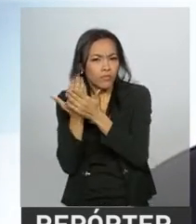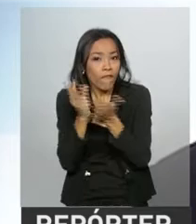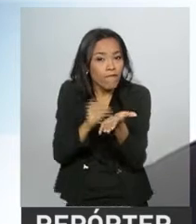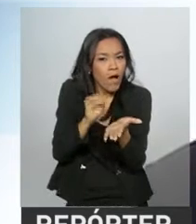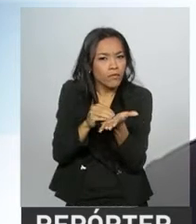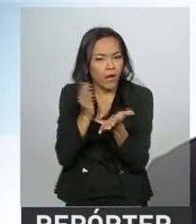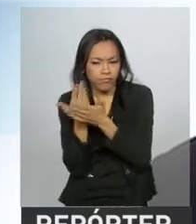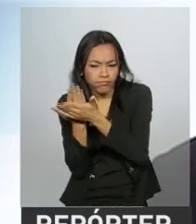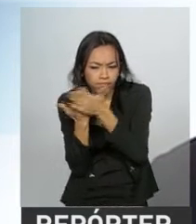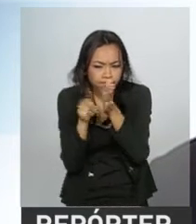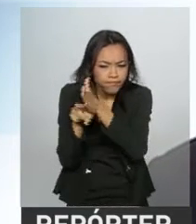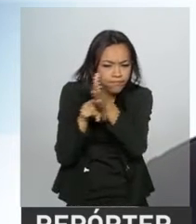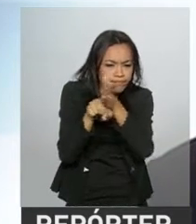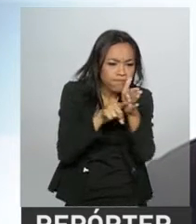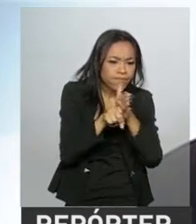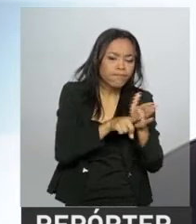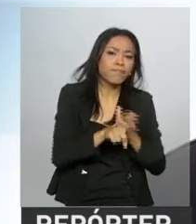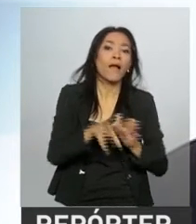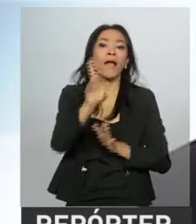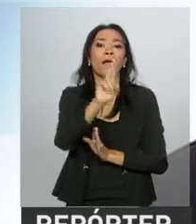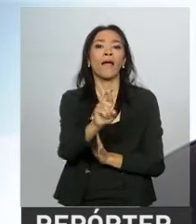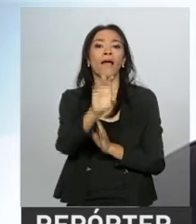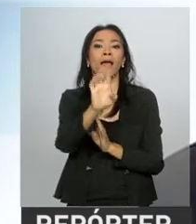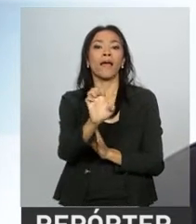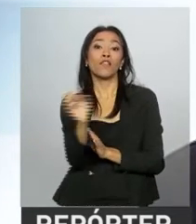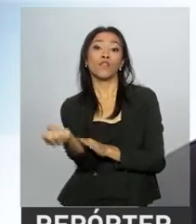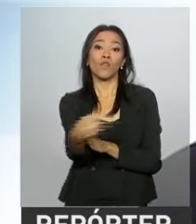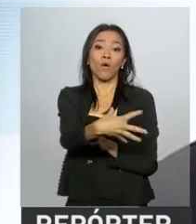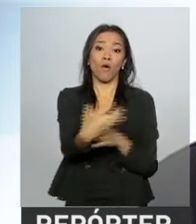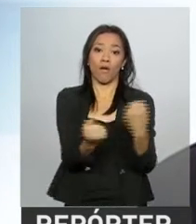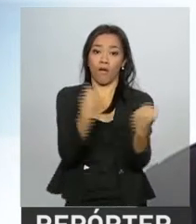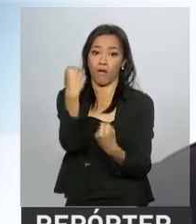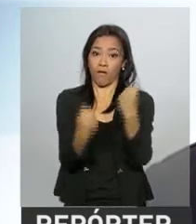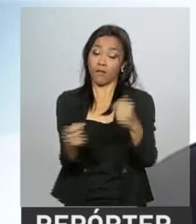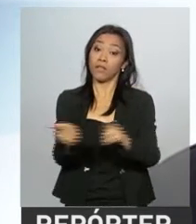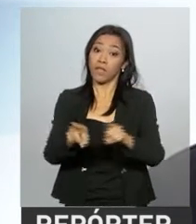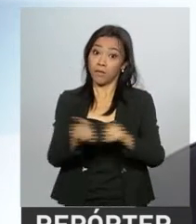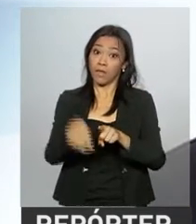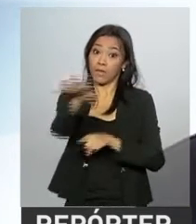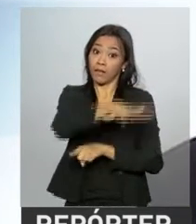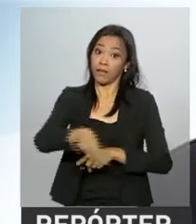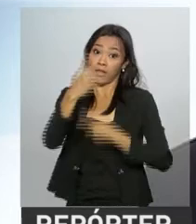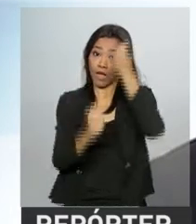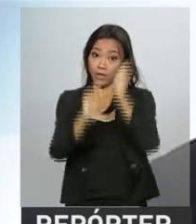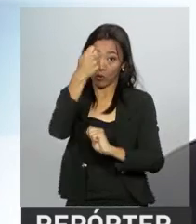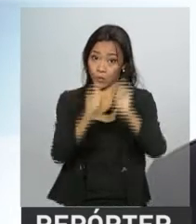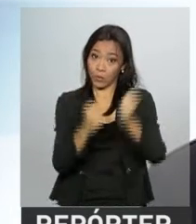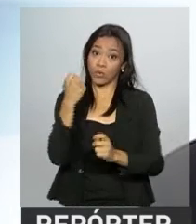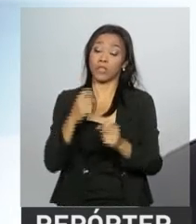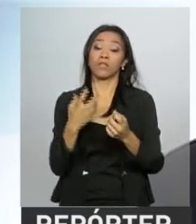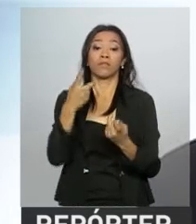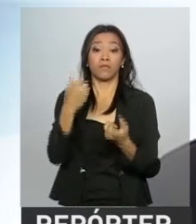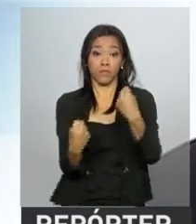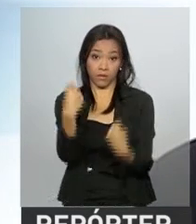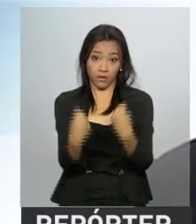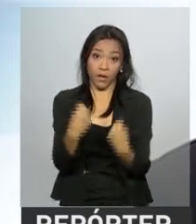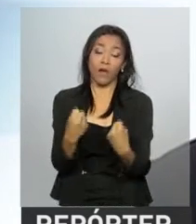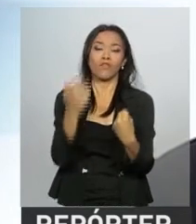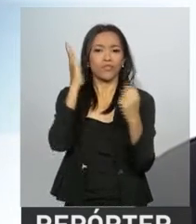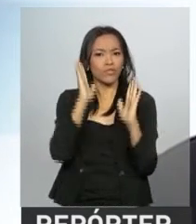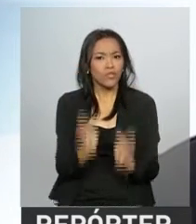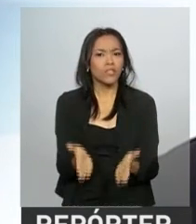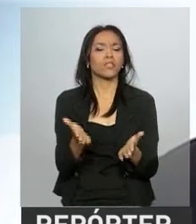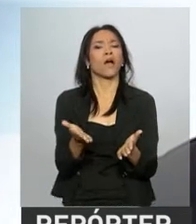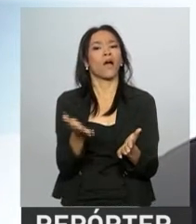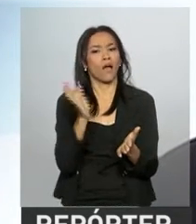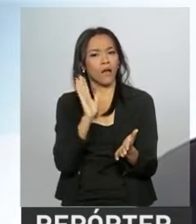de renovação de frota e também de estabilidade na indústria automotiva. Nós fizemos recentemente uma renovação do